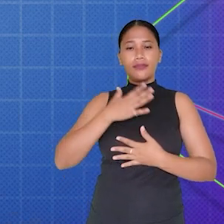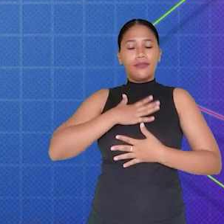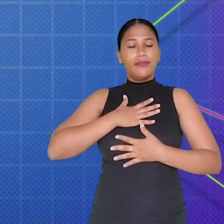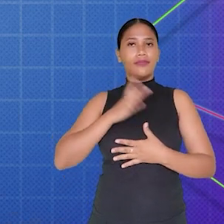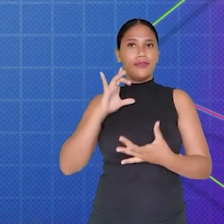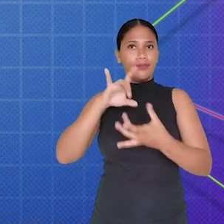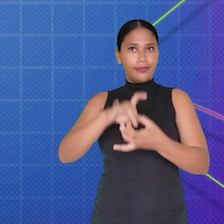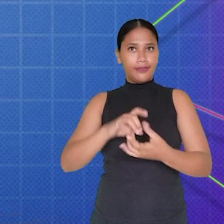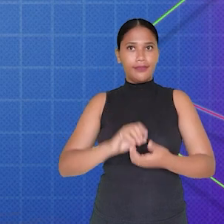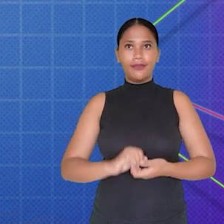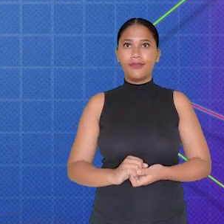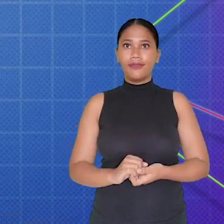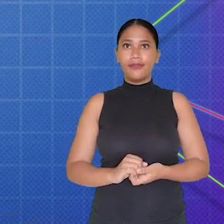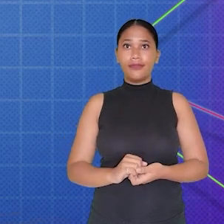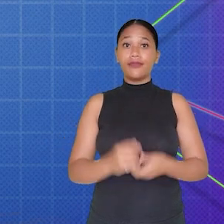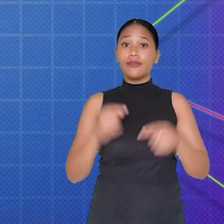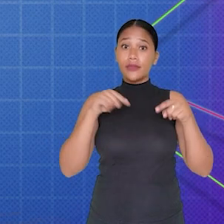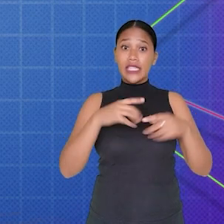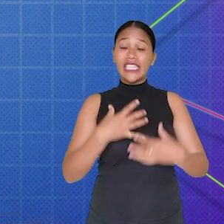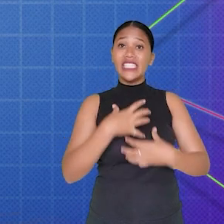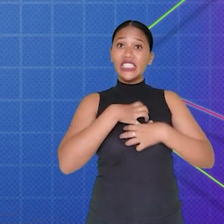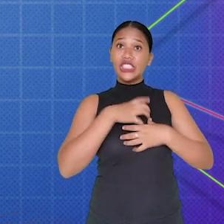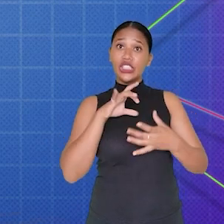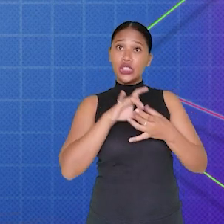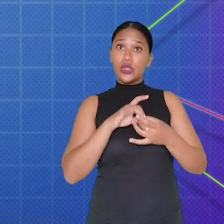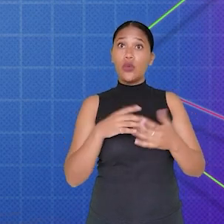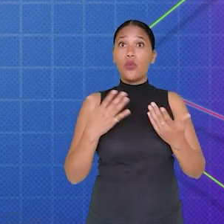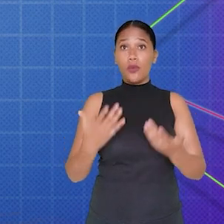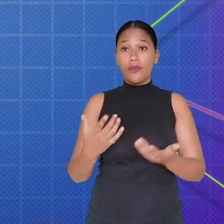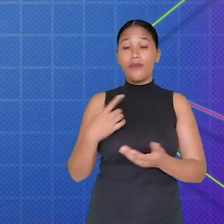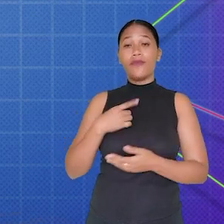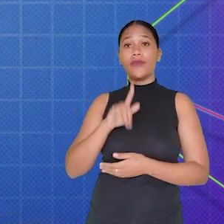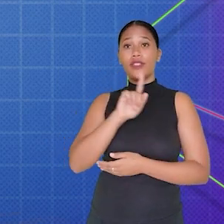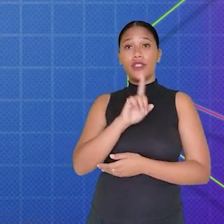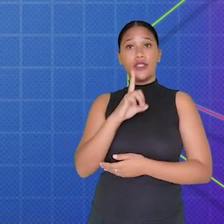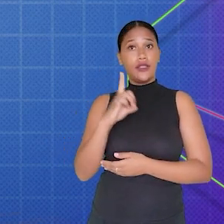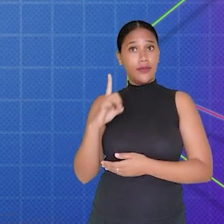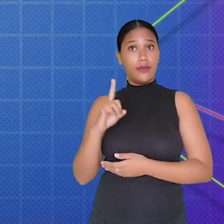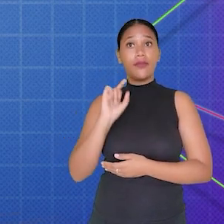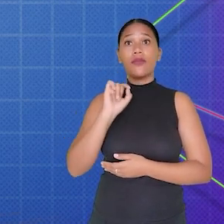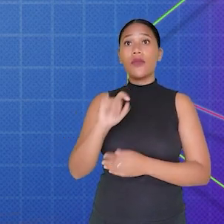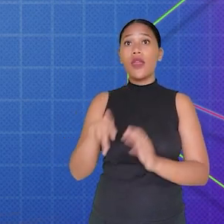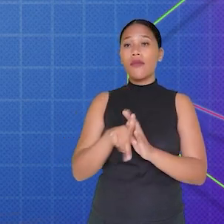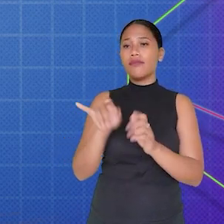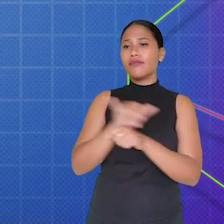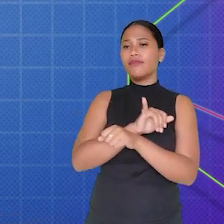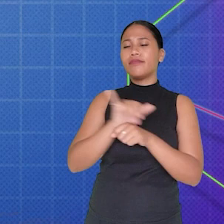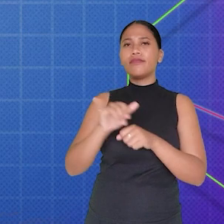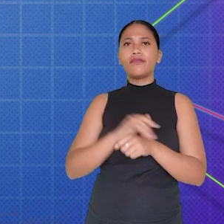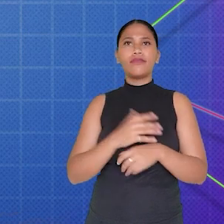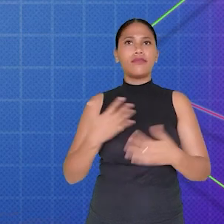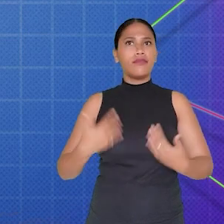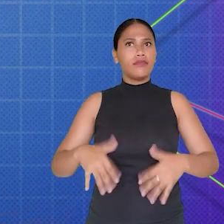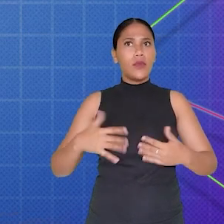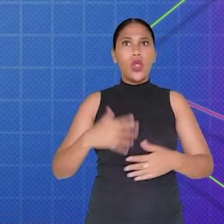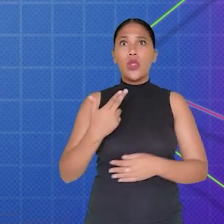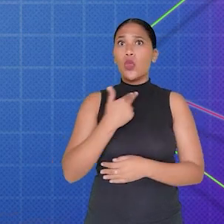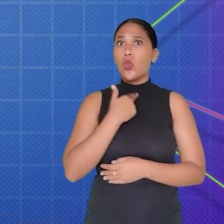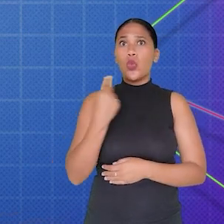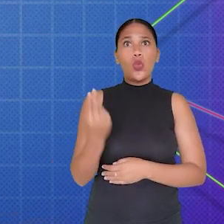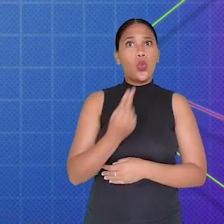experiência agradável e imersiva para o jogador. Nesse sentido, o Game Design Document, GDD, é uma